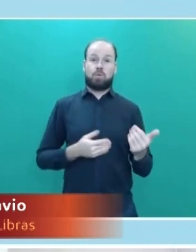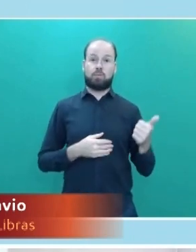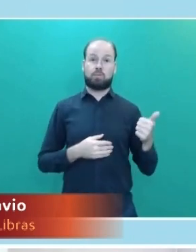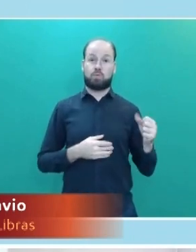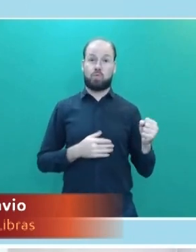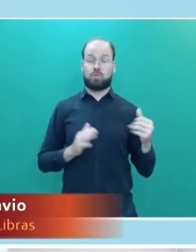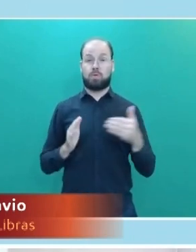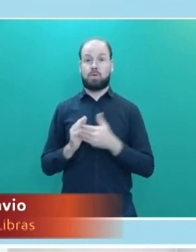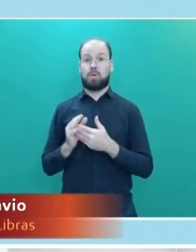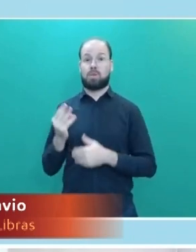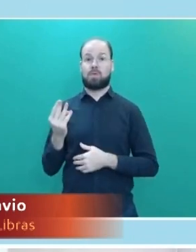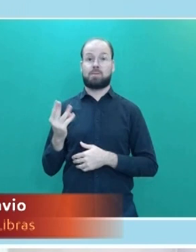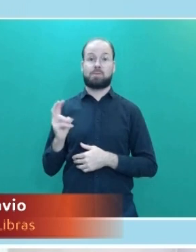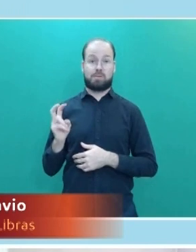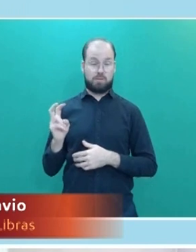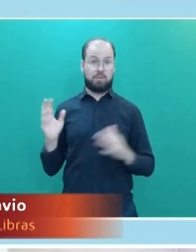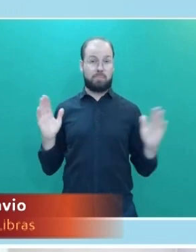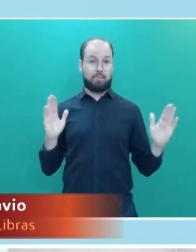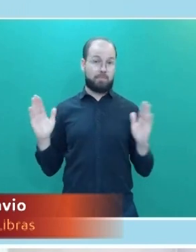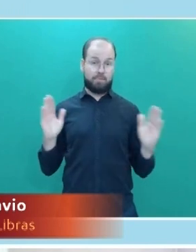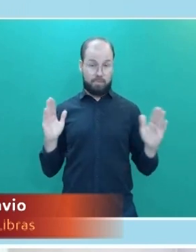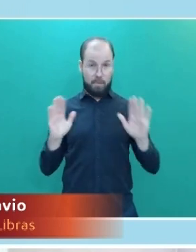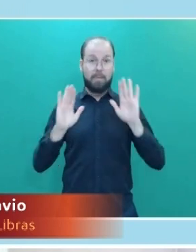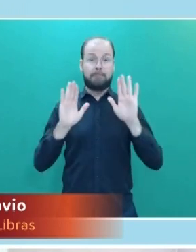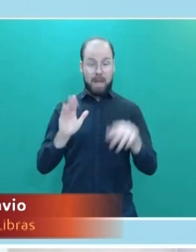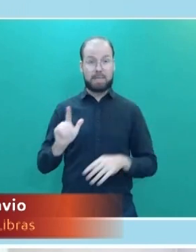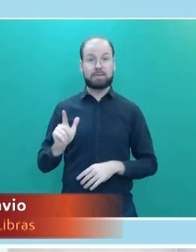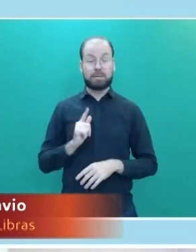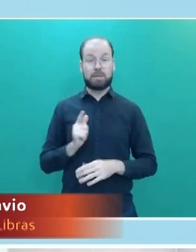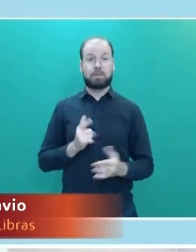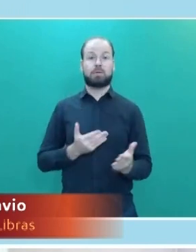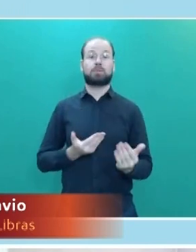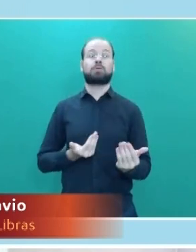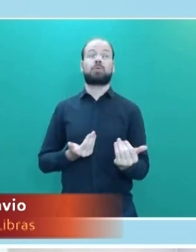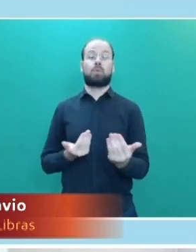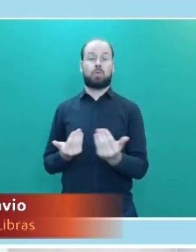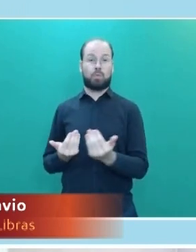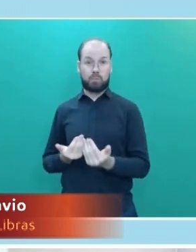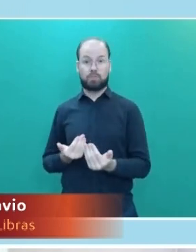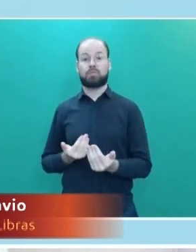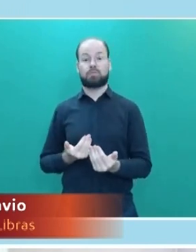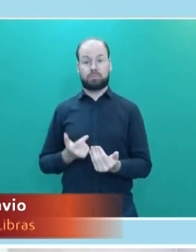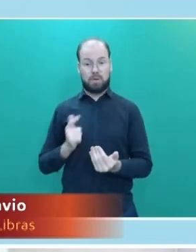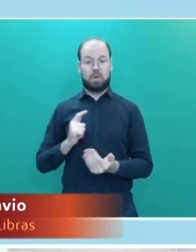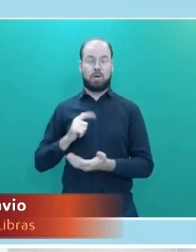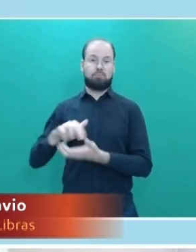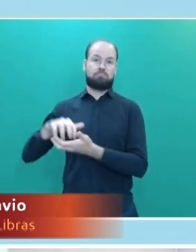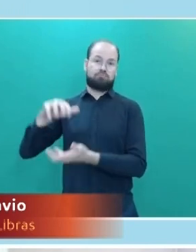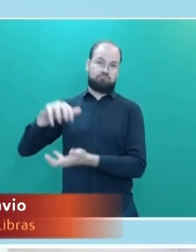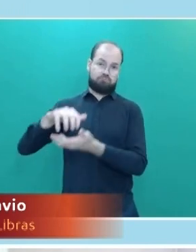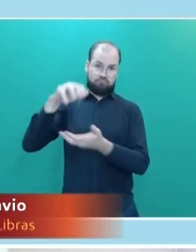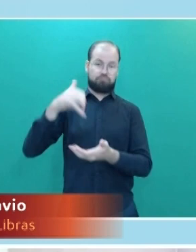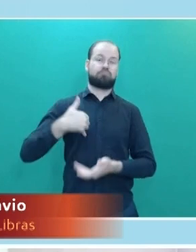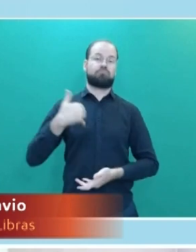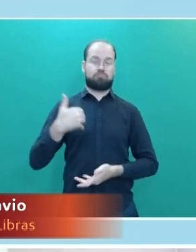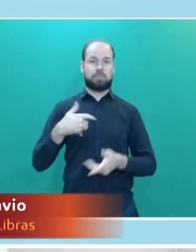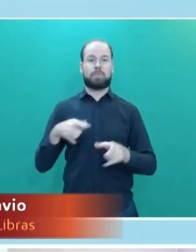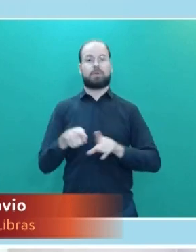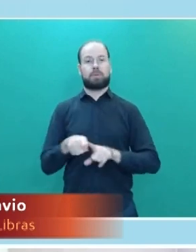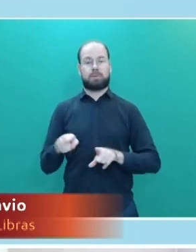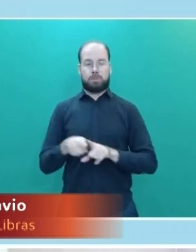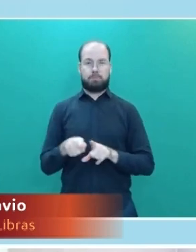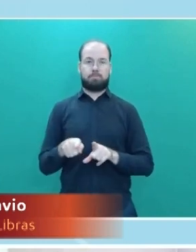anos na maioria. Mas tem jovens e tem anciãos também, que também nos